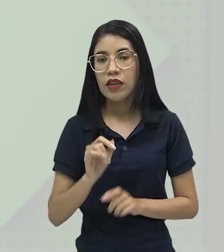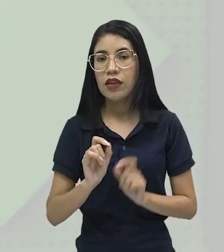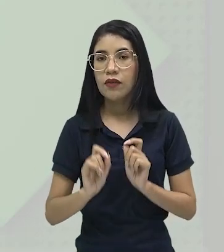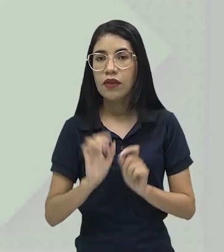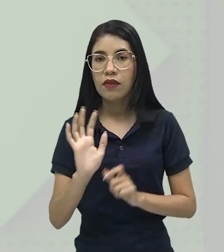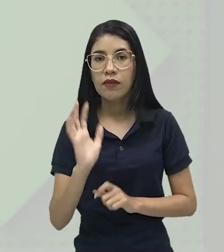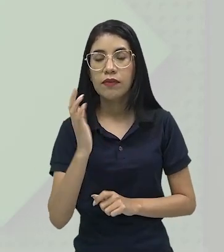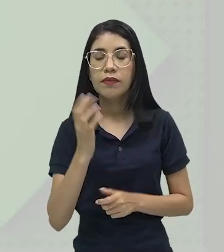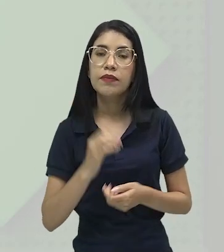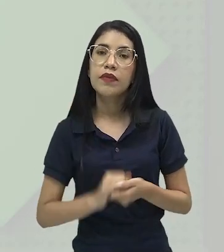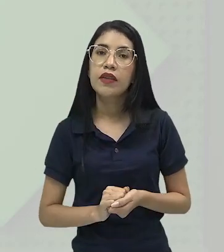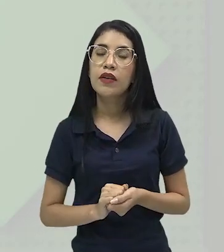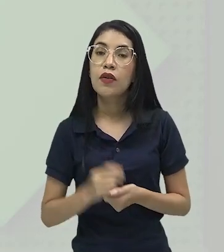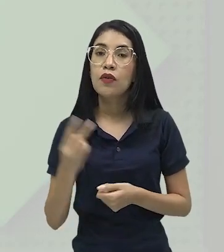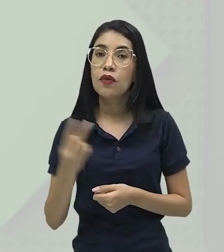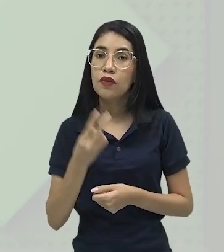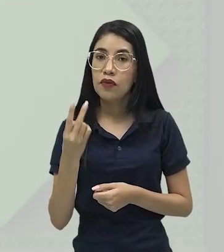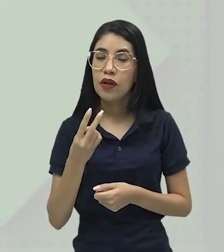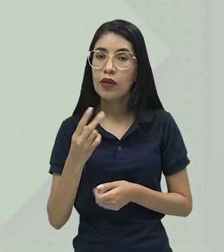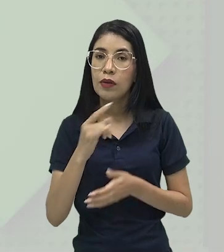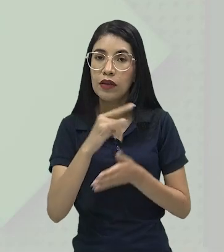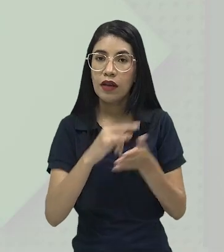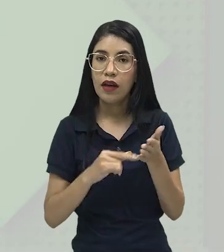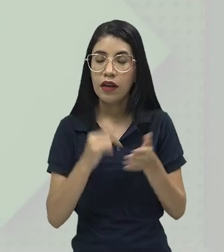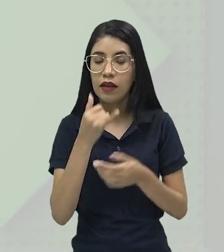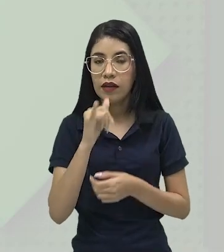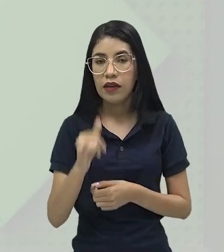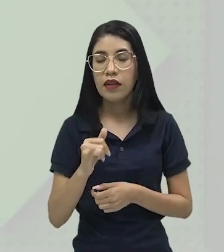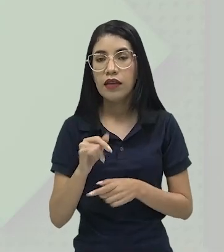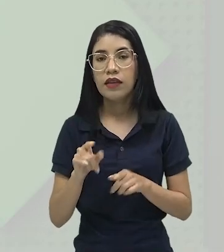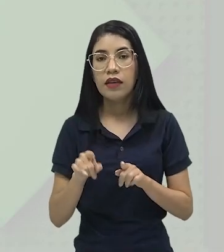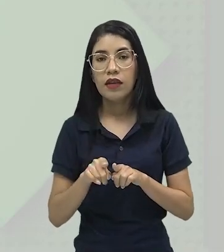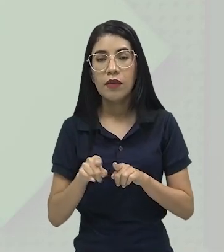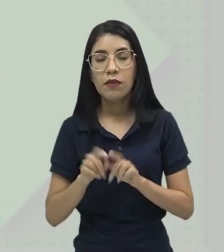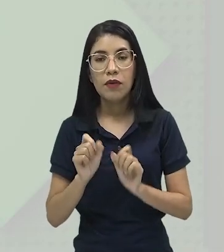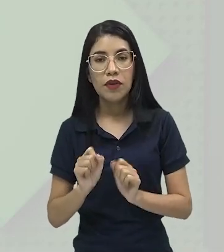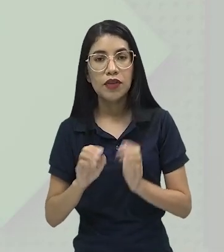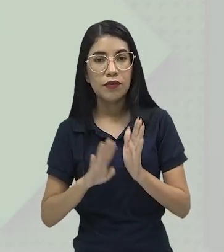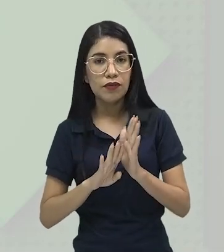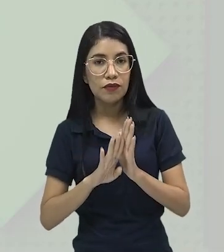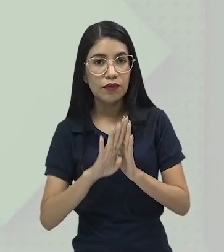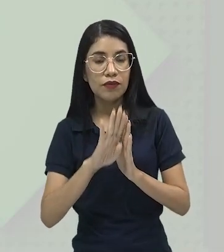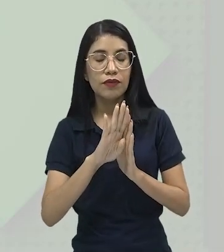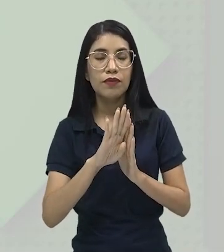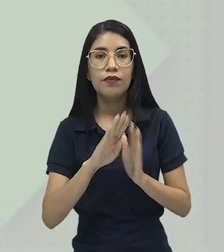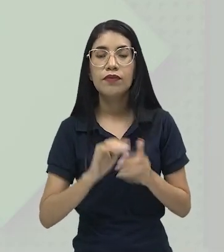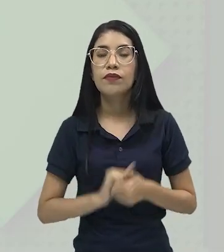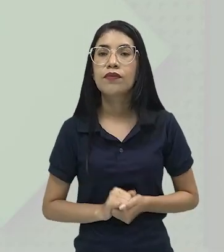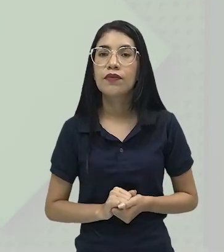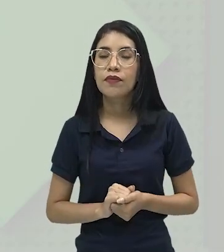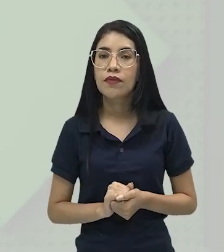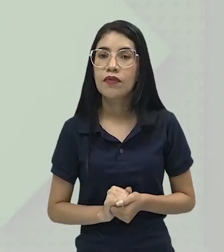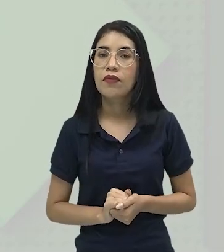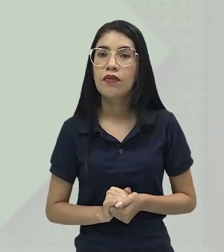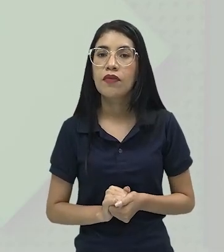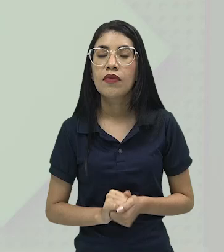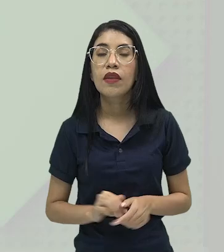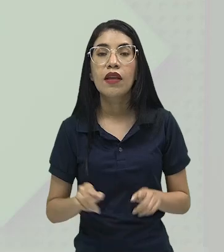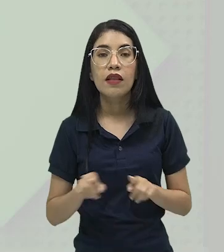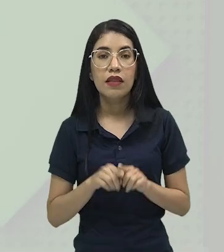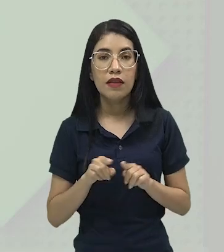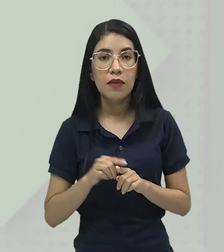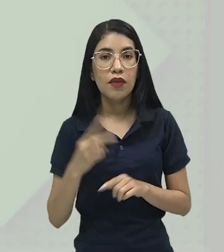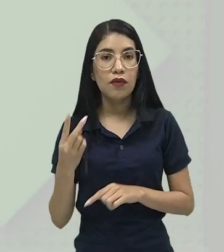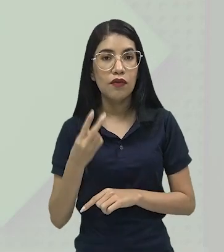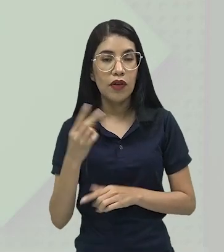que essa taxa cobrada pelas concessionárias ela possa aumentar. E aí isso vai tornar também a nossa conta